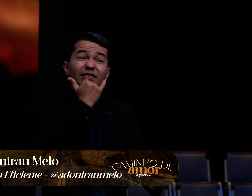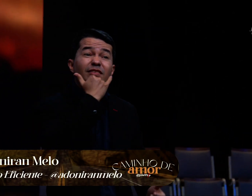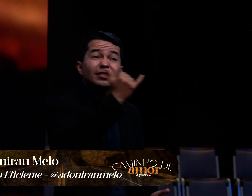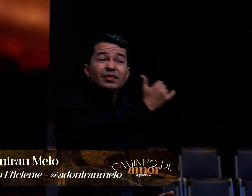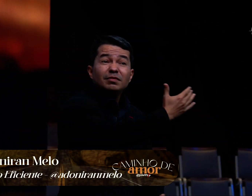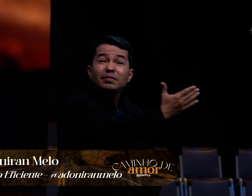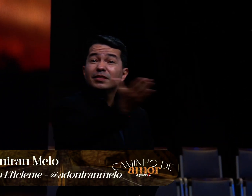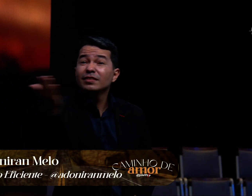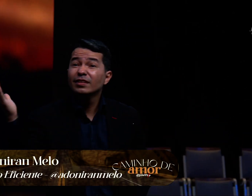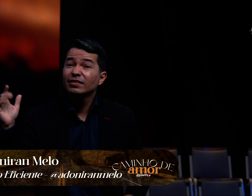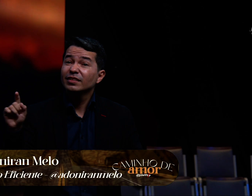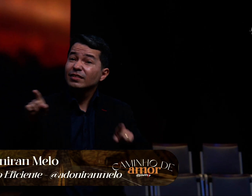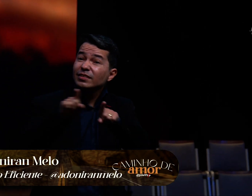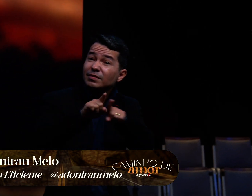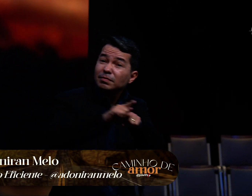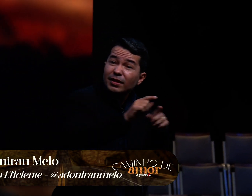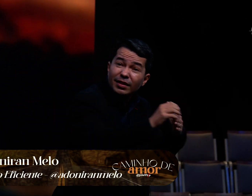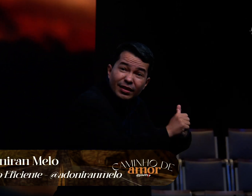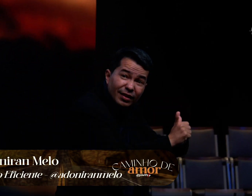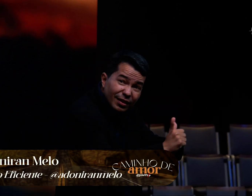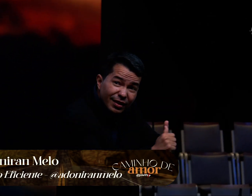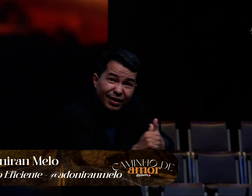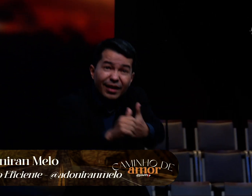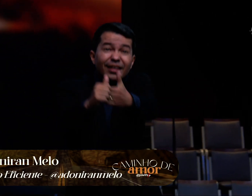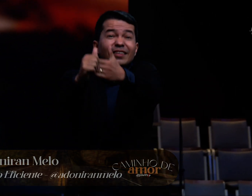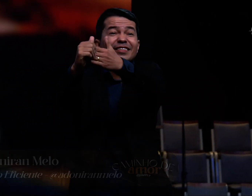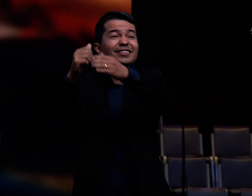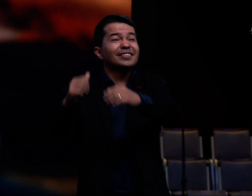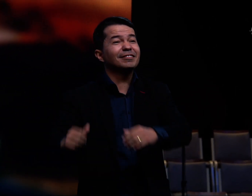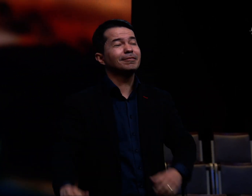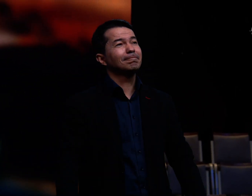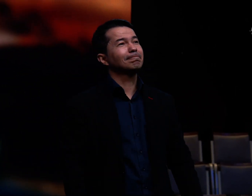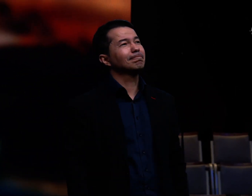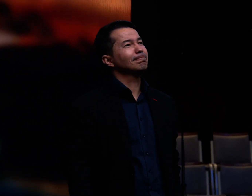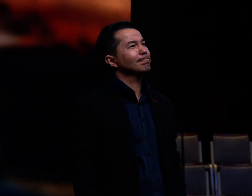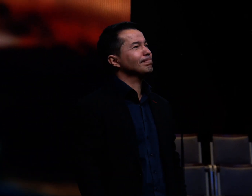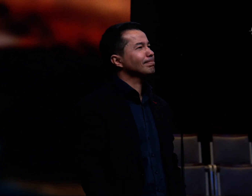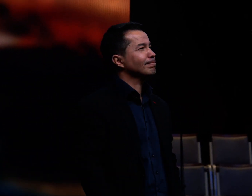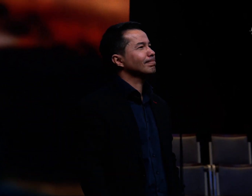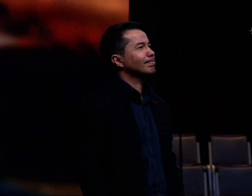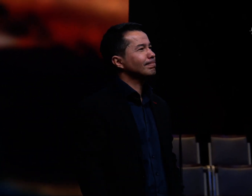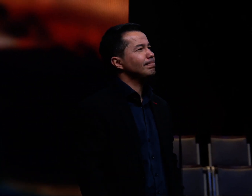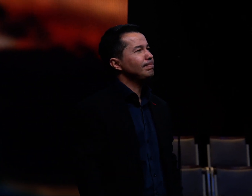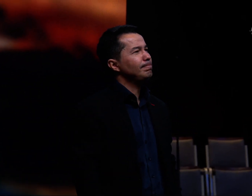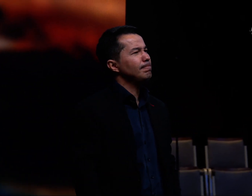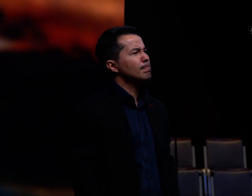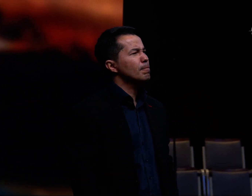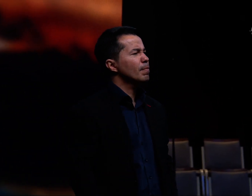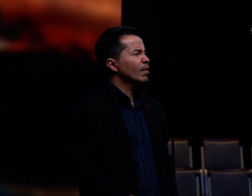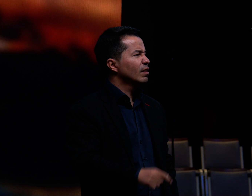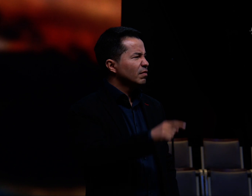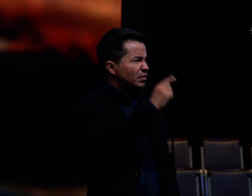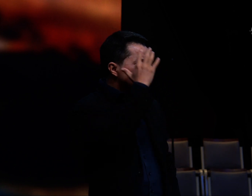Jesus está de braços abertos para nos perdoar e conduzir as nossas